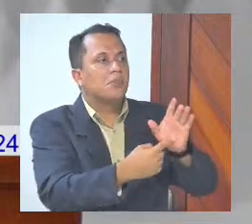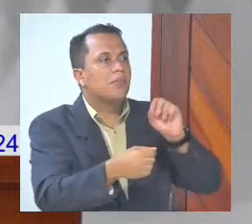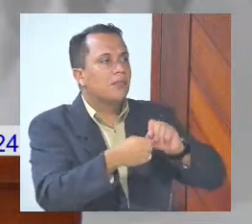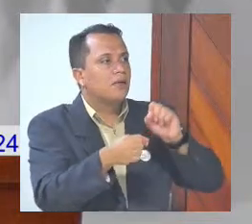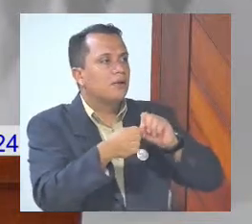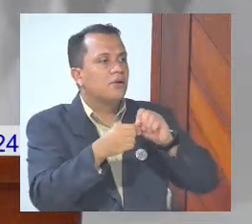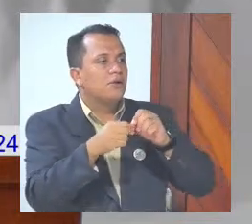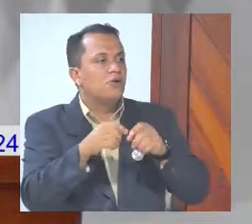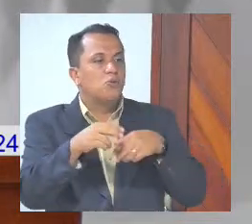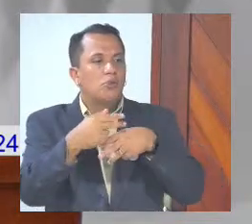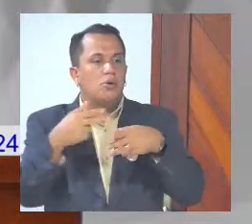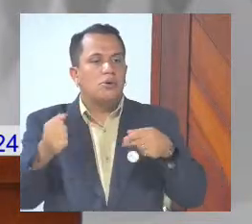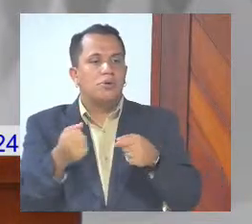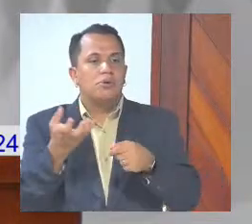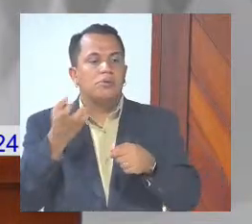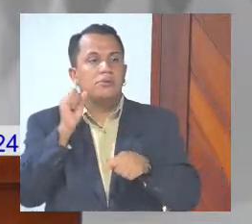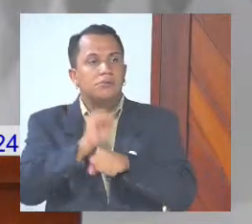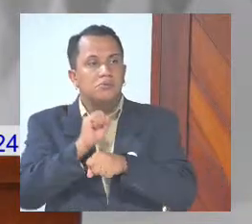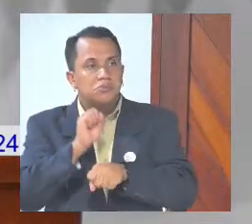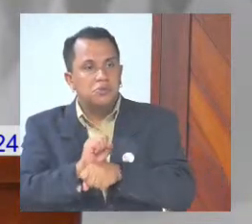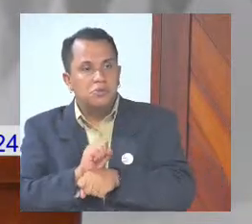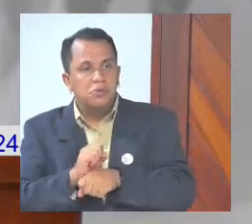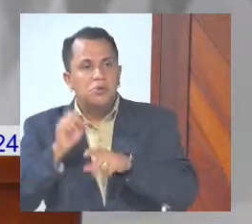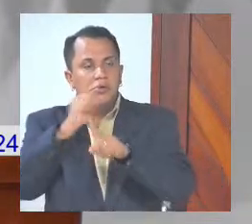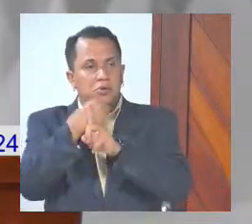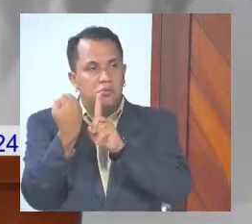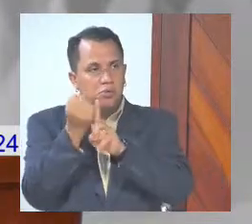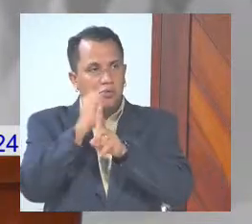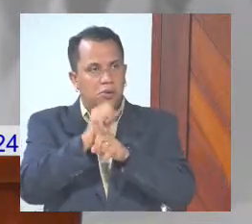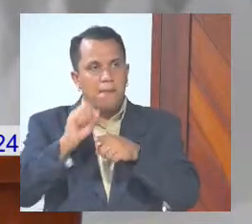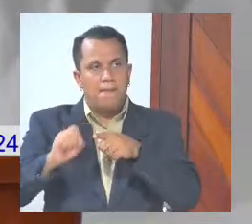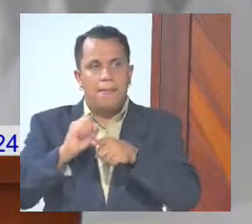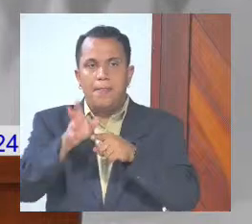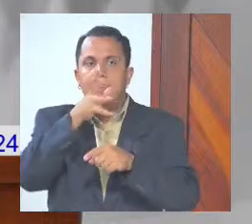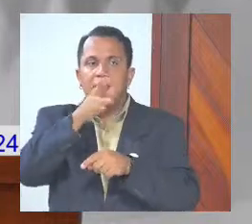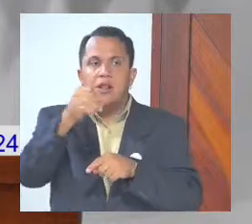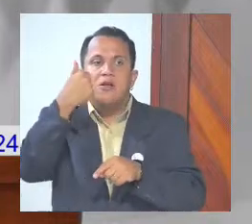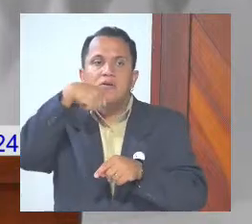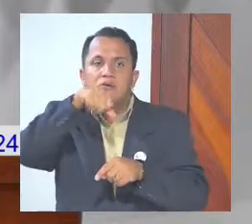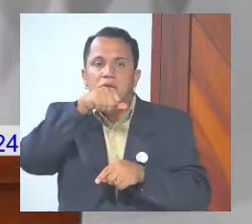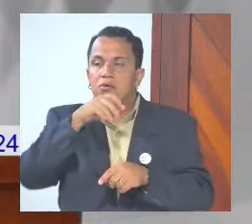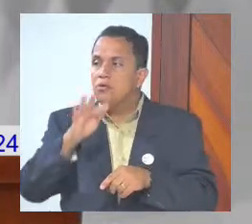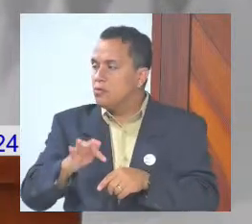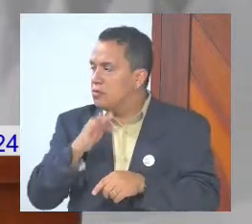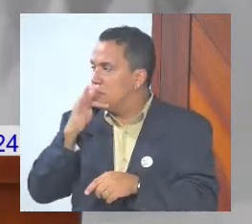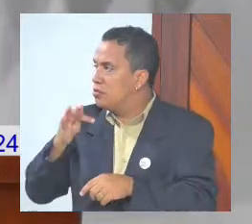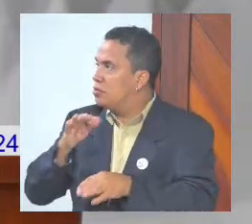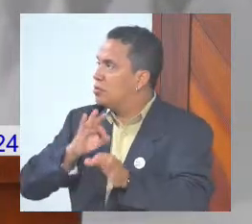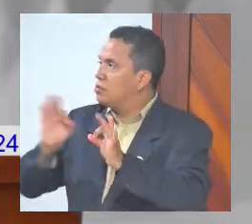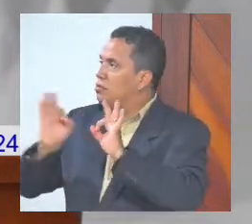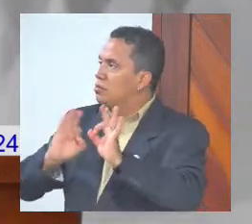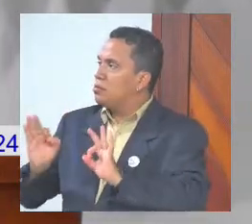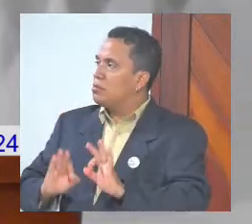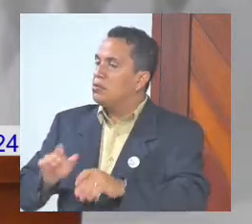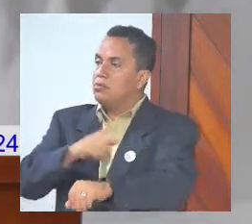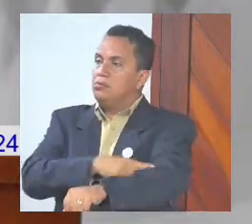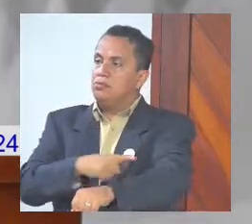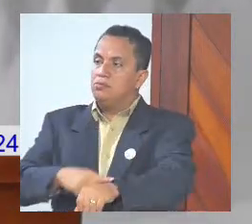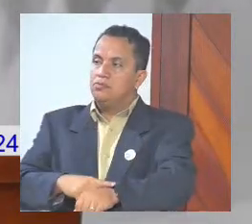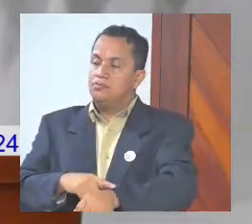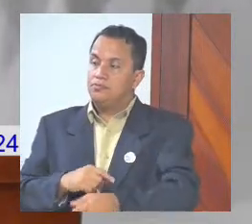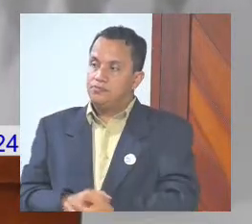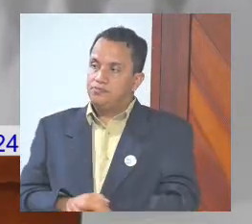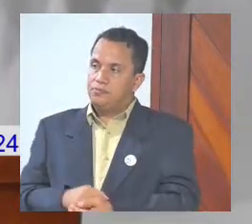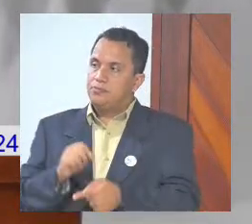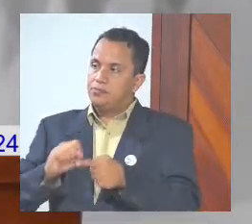fazendo aquilo que ele almejou para a sociedade pinheirense, para os pais de aluno, para o bom funcionamento da educação do município